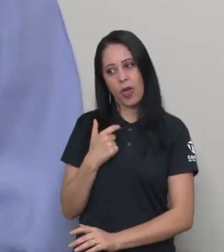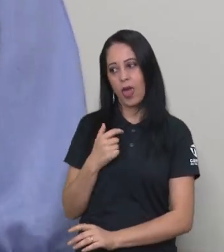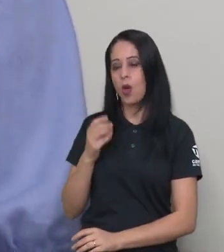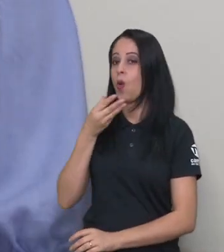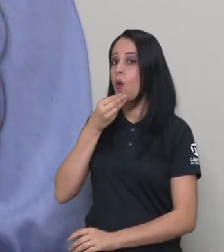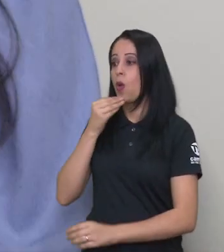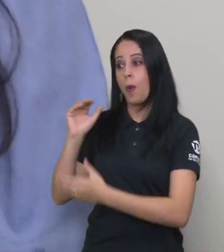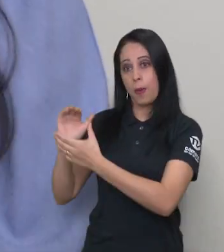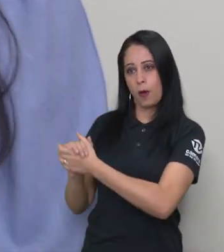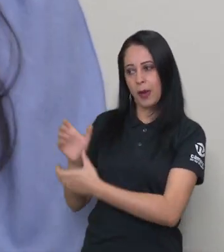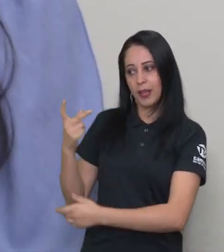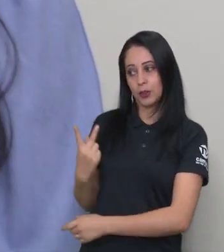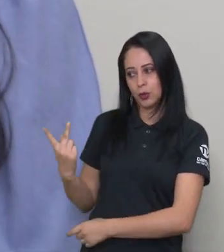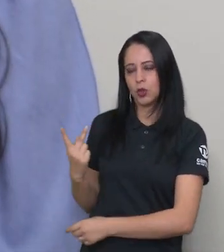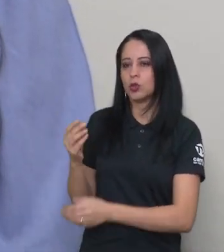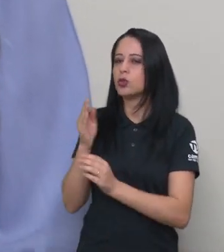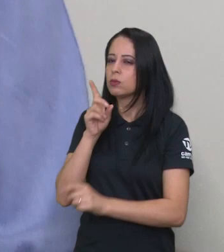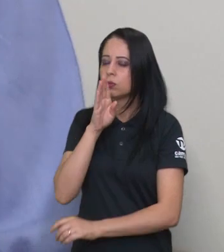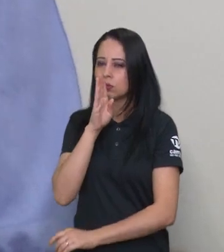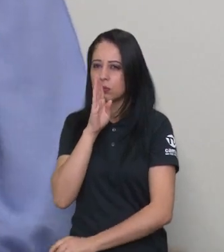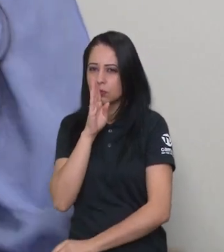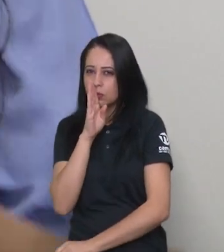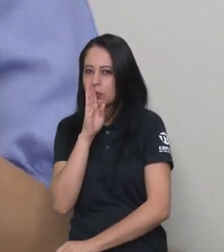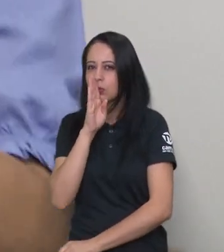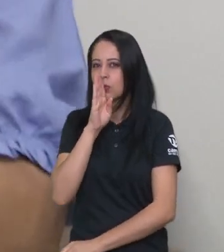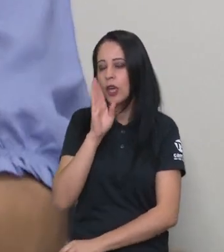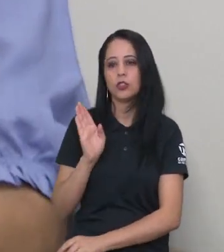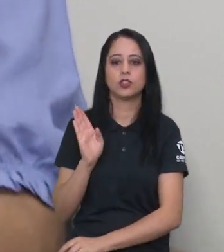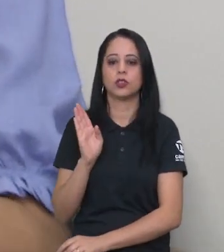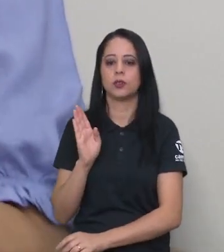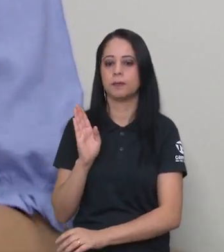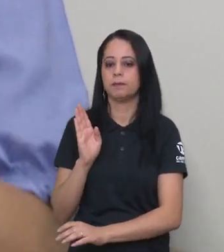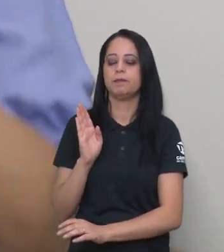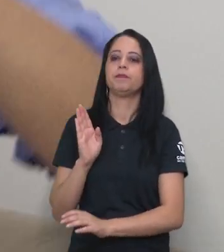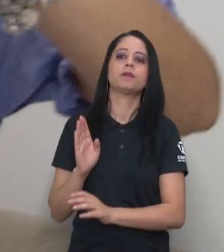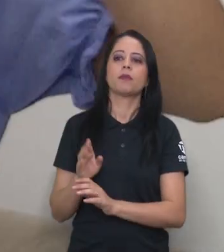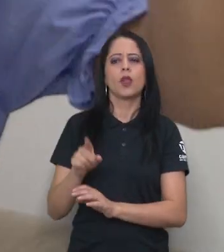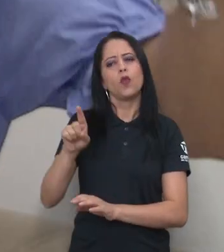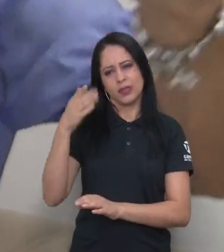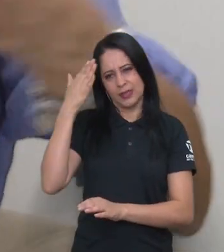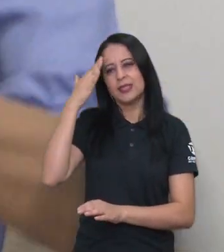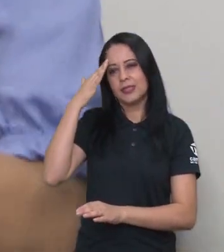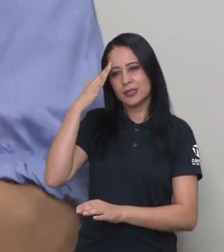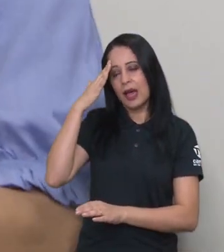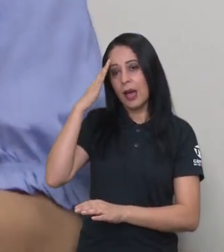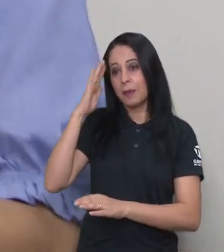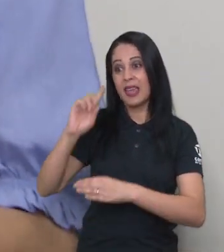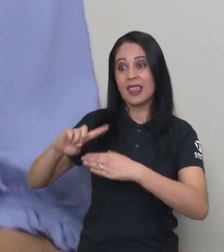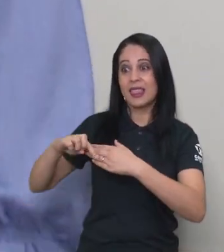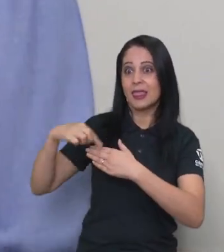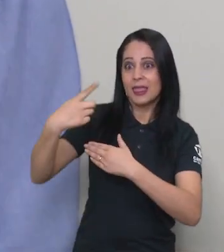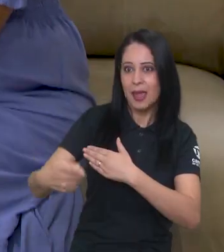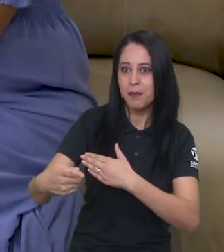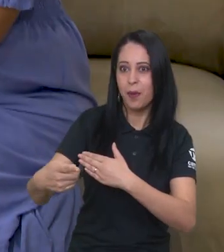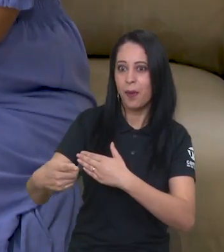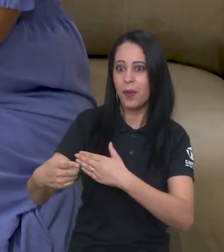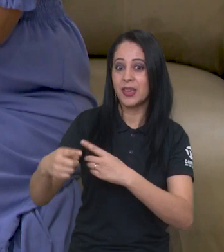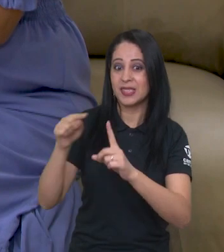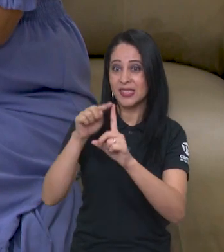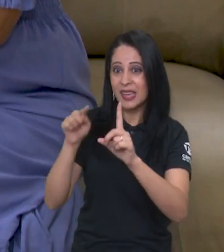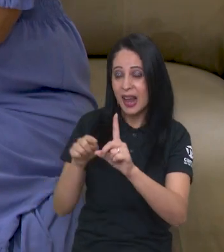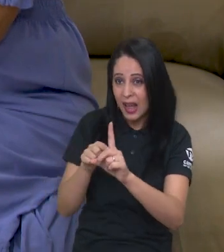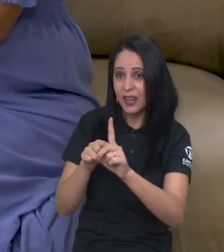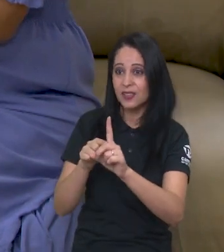ninguém. E muitas pessoas não falam, né? Você, sei lá, deve conhecer alguém que depois que tem um filho, que você descobre que a pessoa já